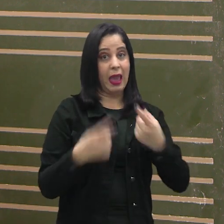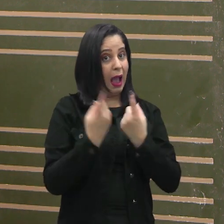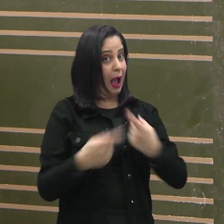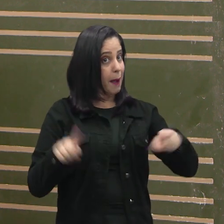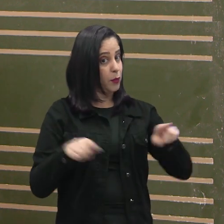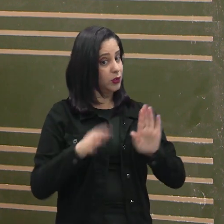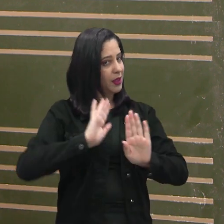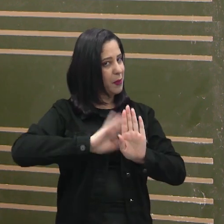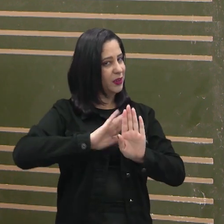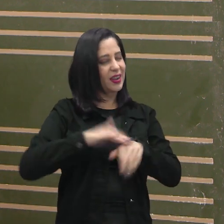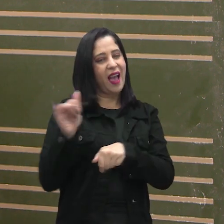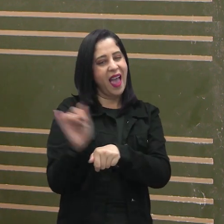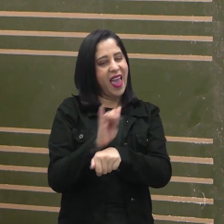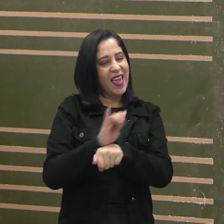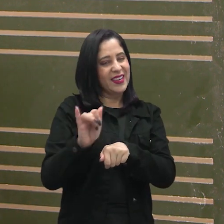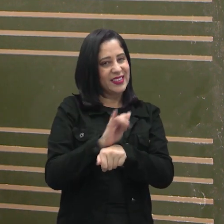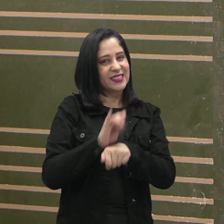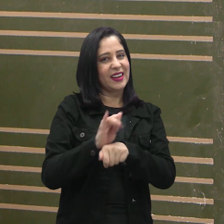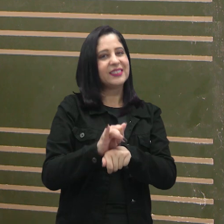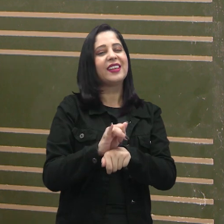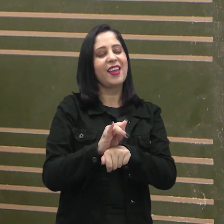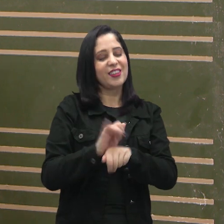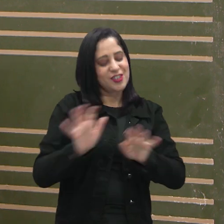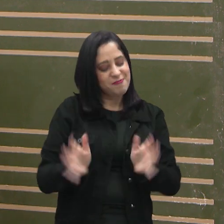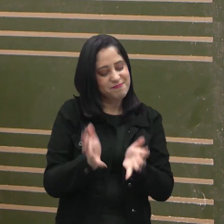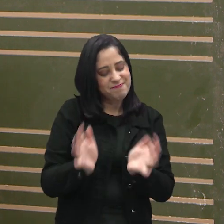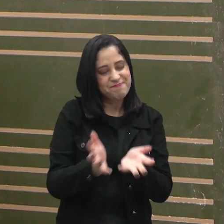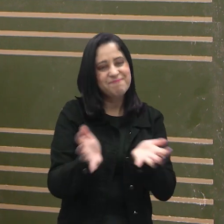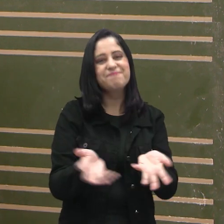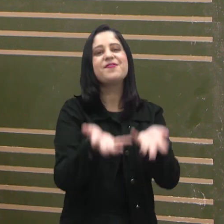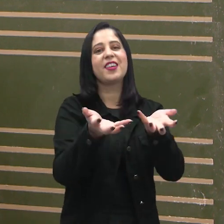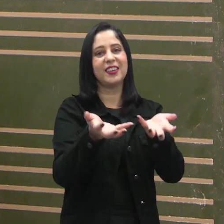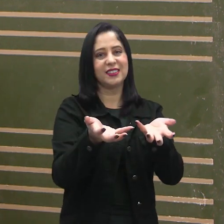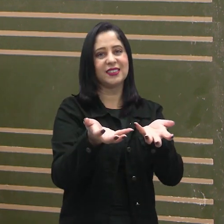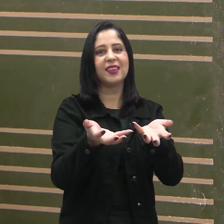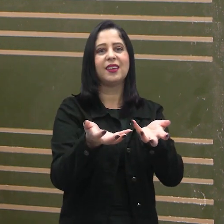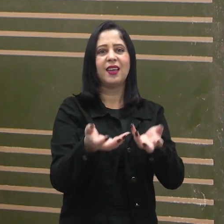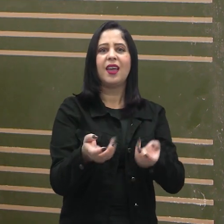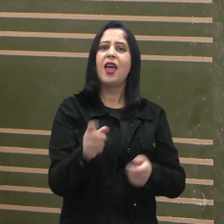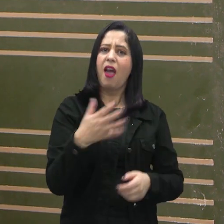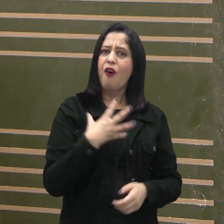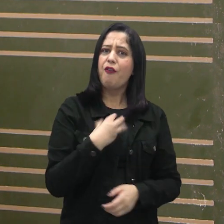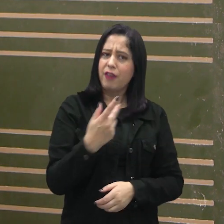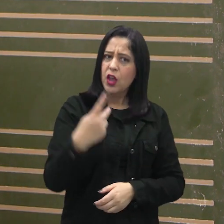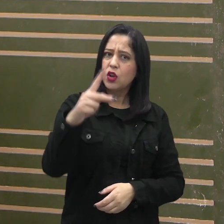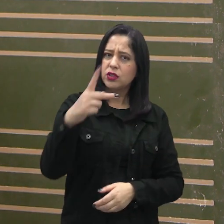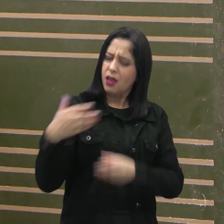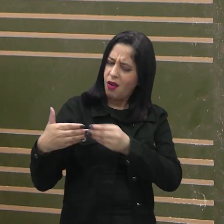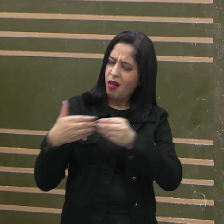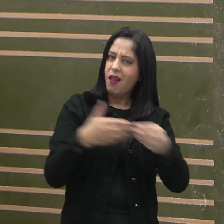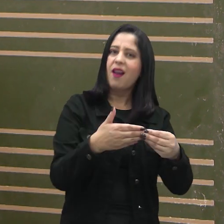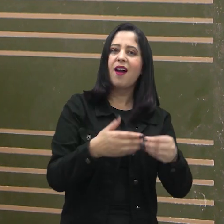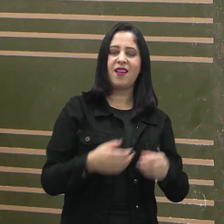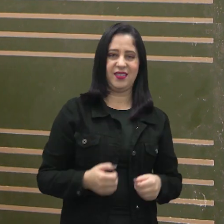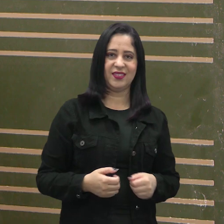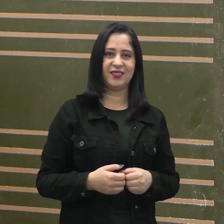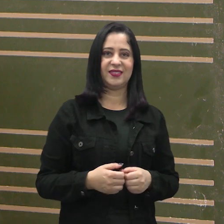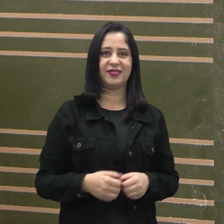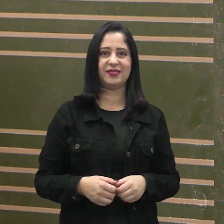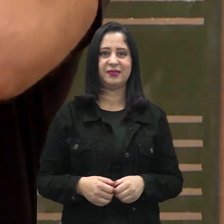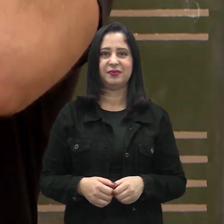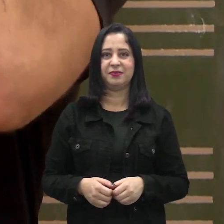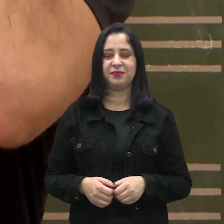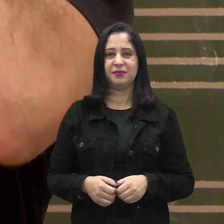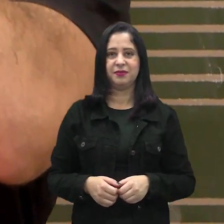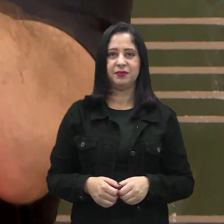usa e que dá certo. Vale a pena investir, vale a pena colocar o seu filho, a sua criança, num projeto desse, tá? É muito